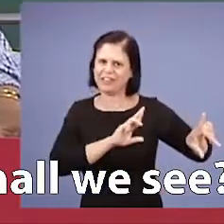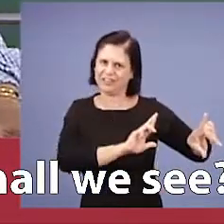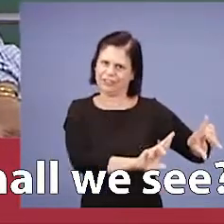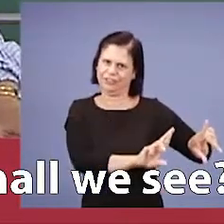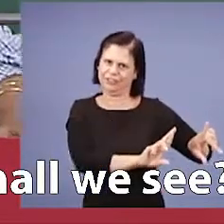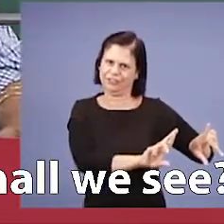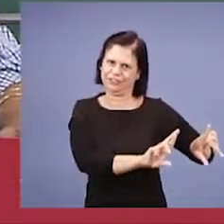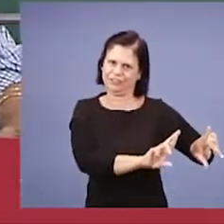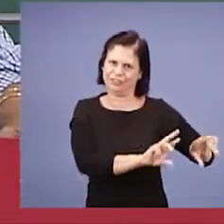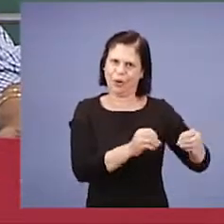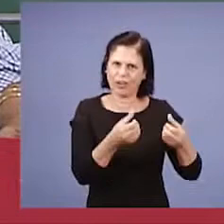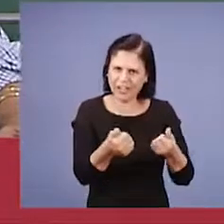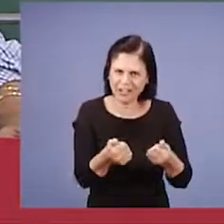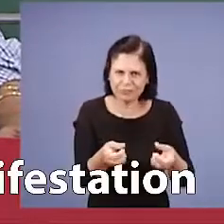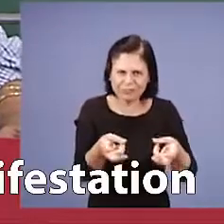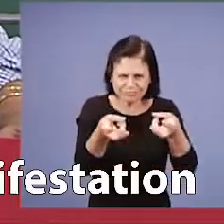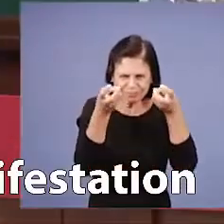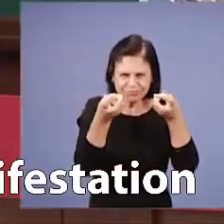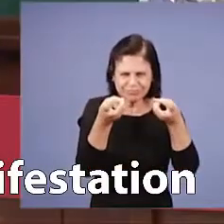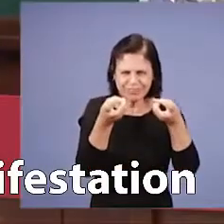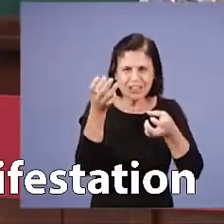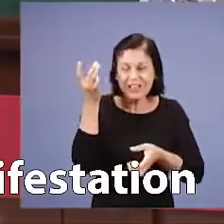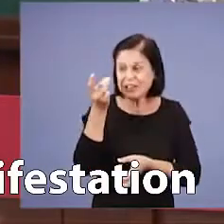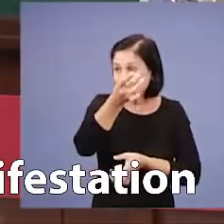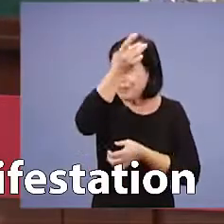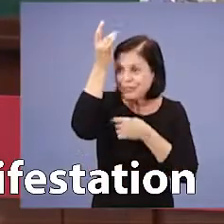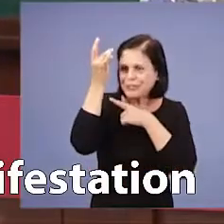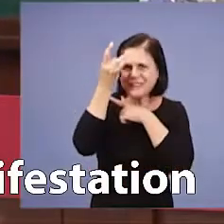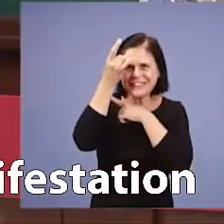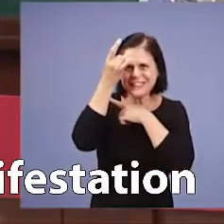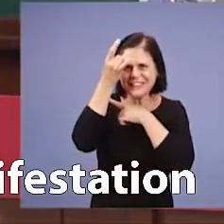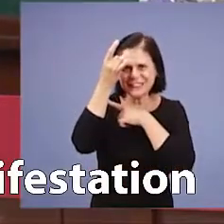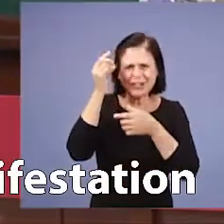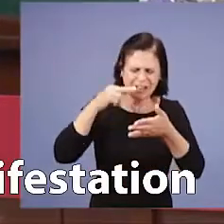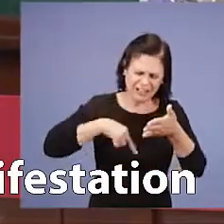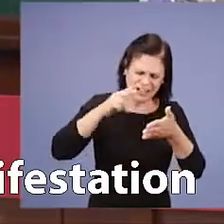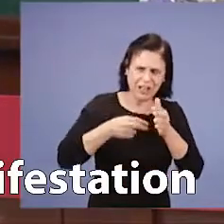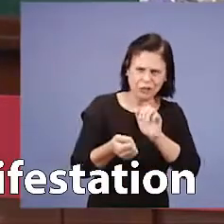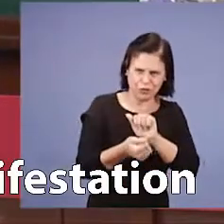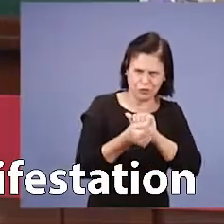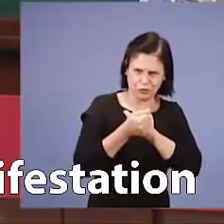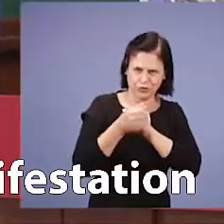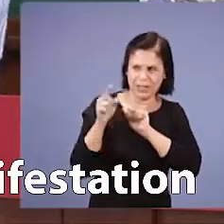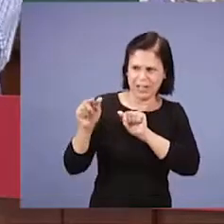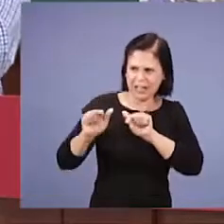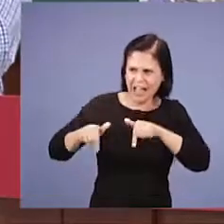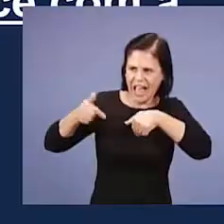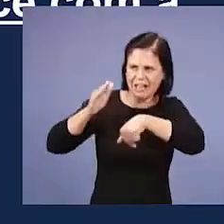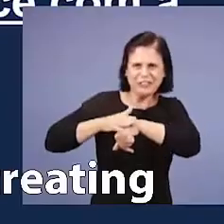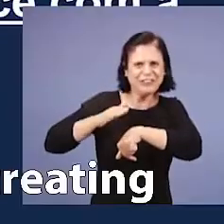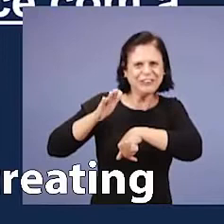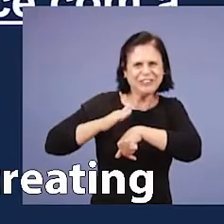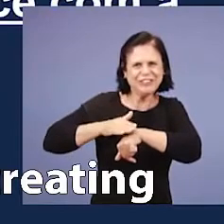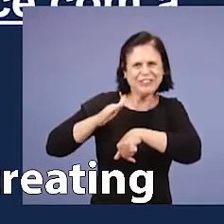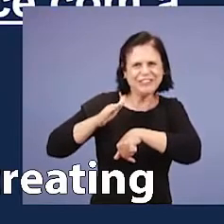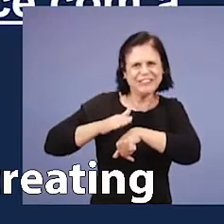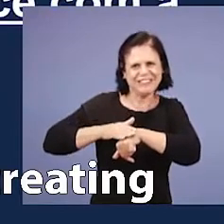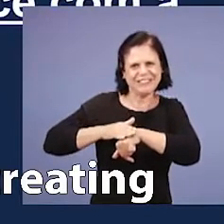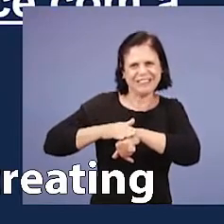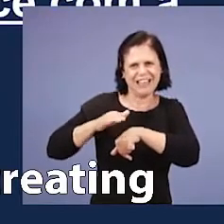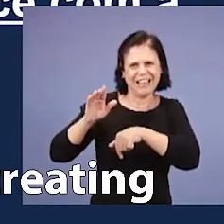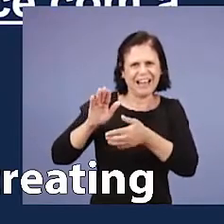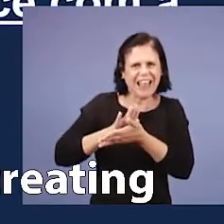vamos ver o espírito santo comigo em sua manifestação nada